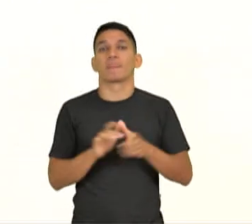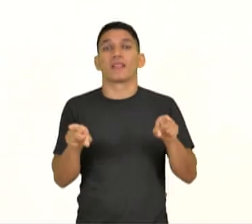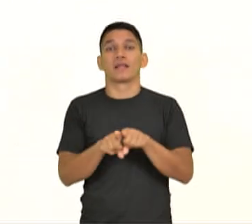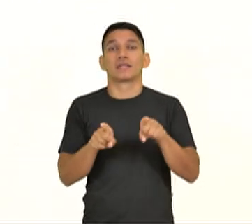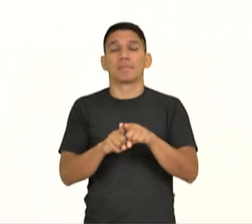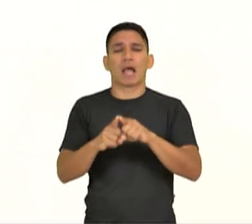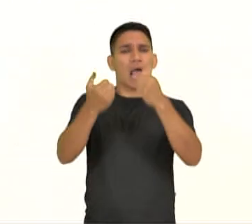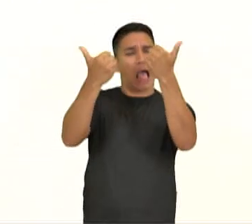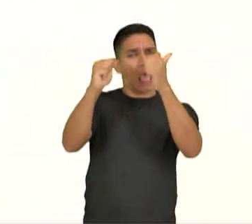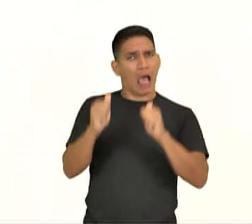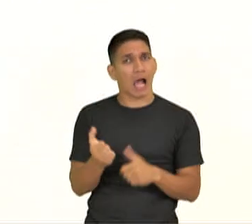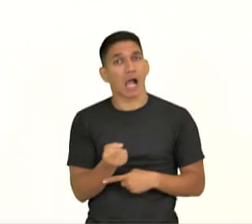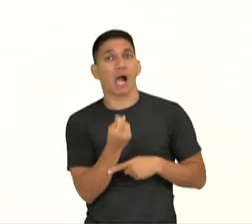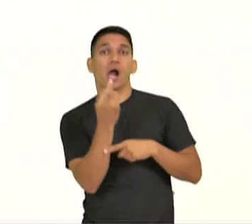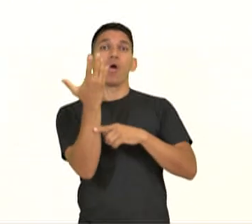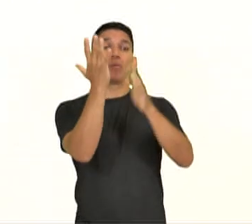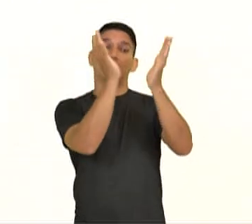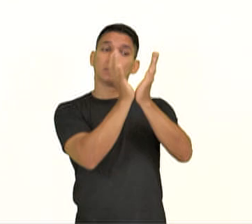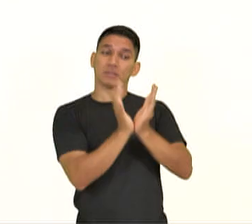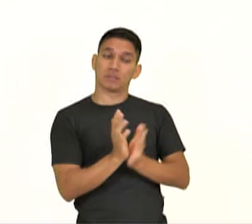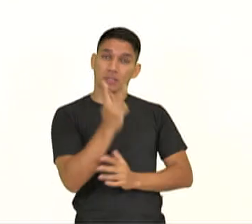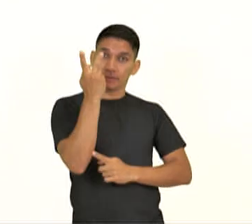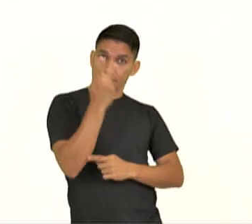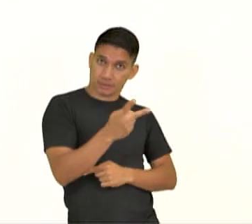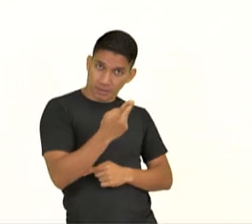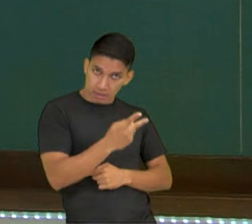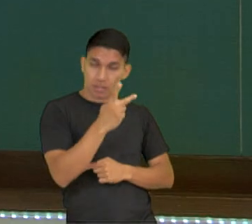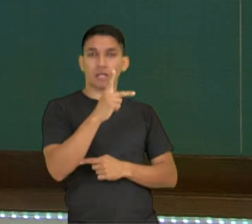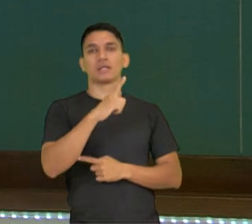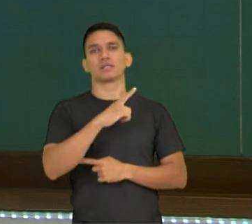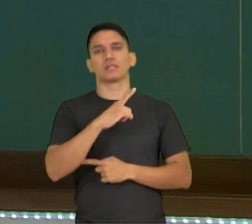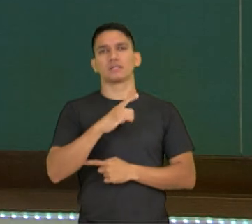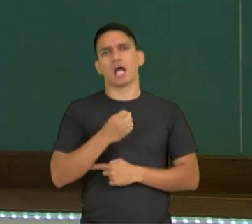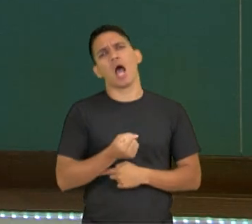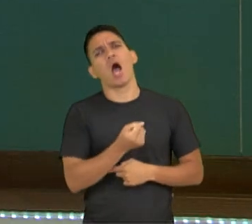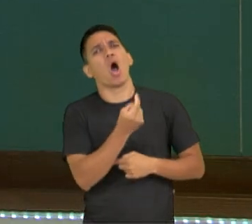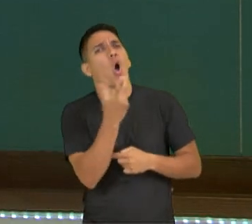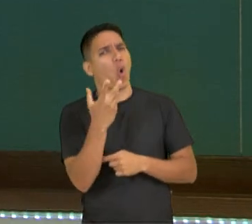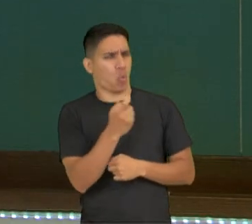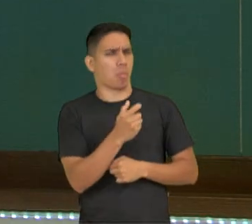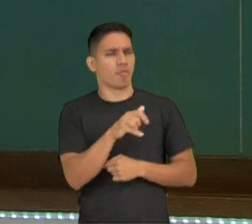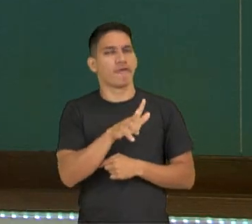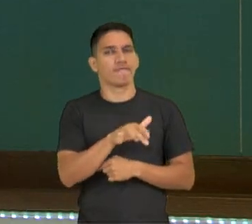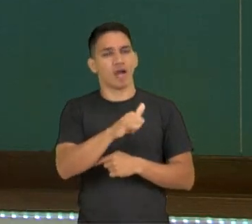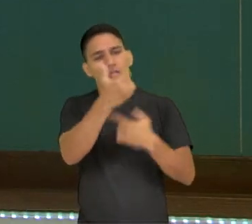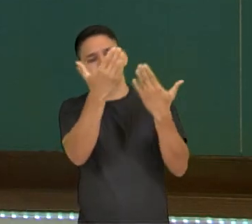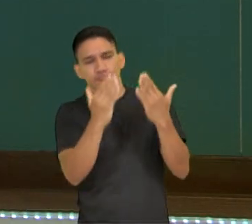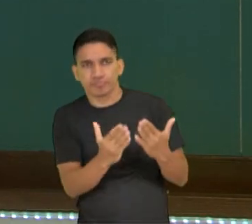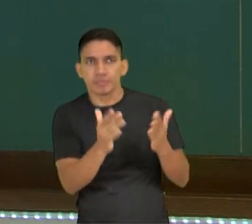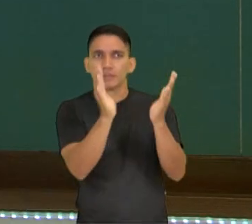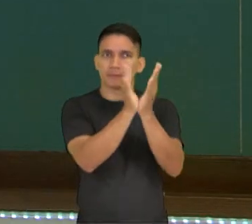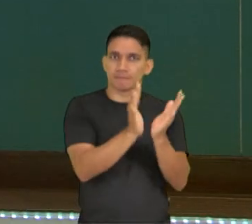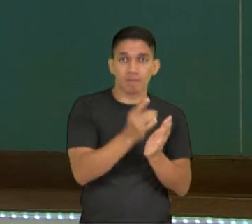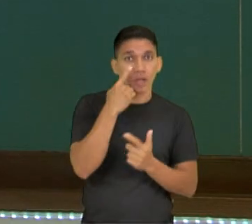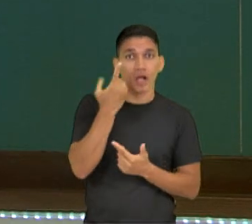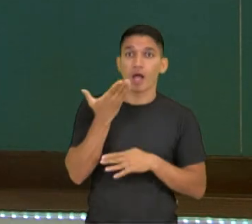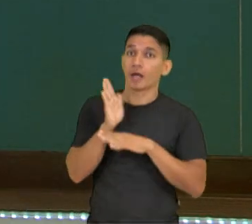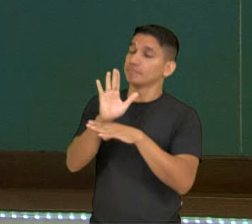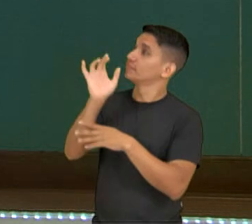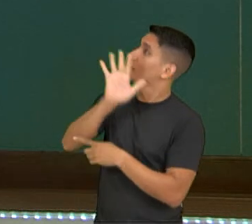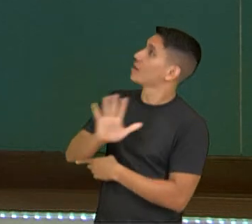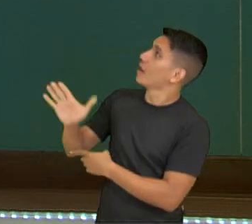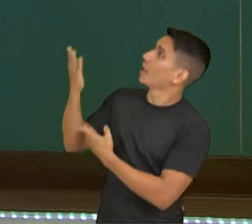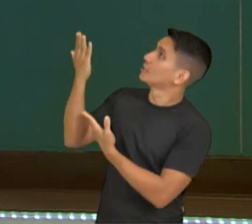algumas classificações dos jogos cooperativos. Então, dentre todas, a gente vai analisar algumas classificações. Daí aqui uma imagem de